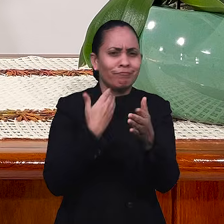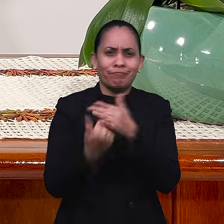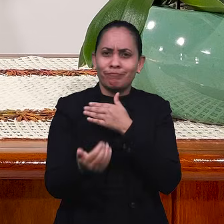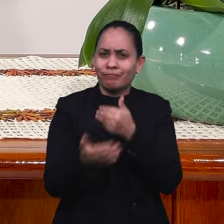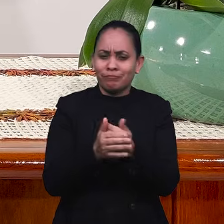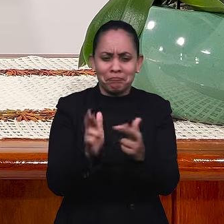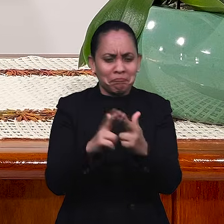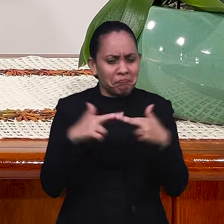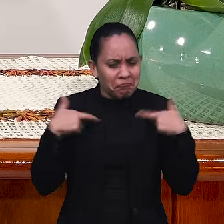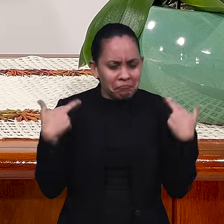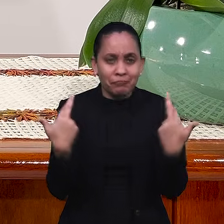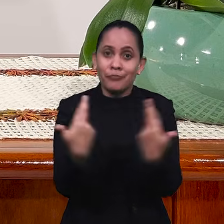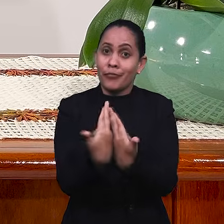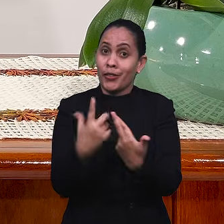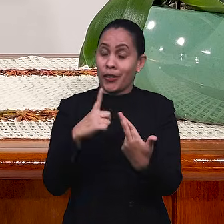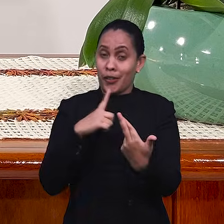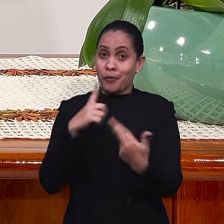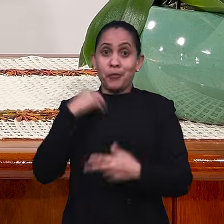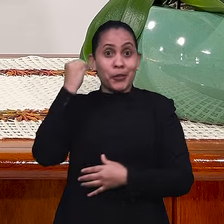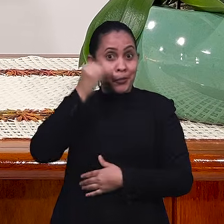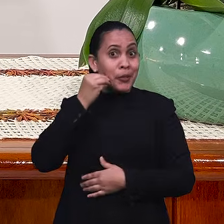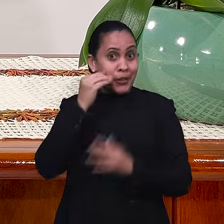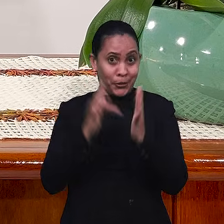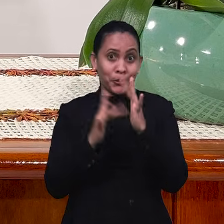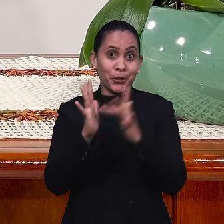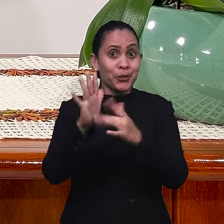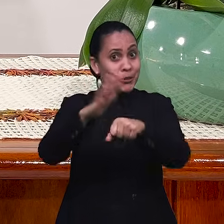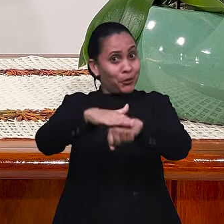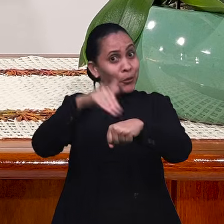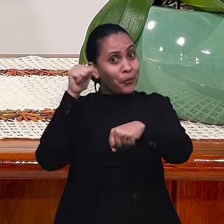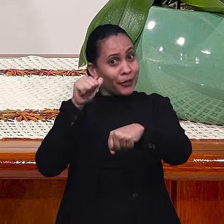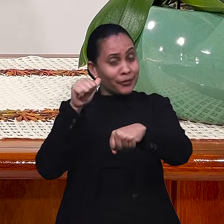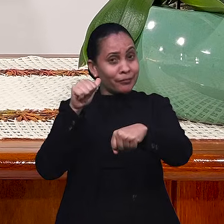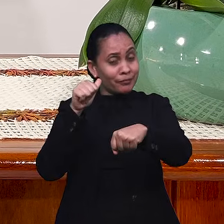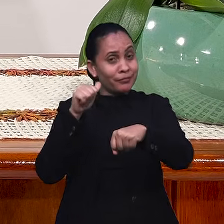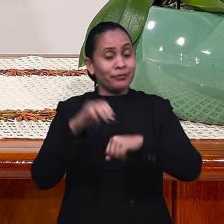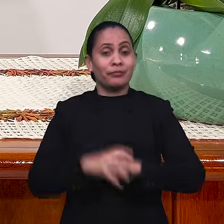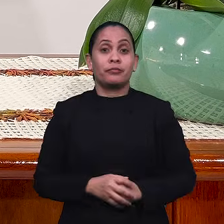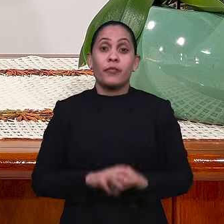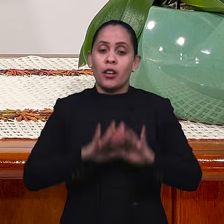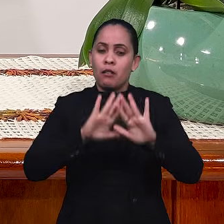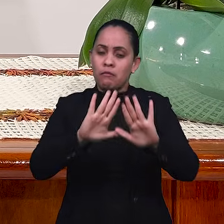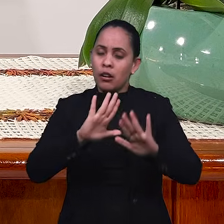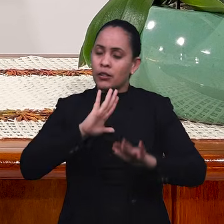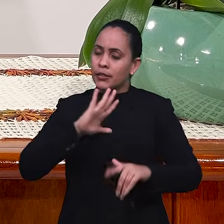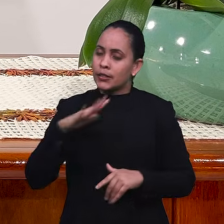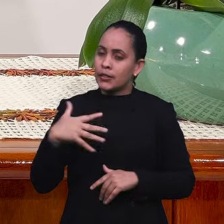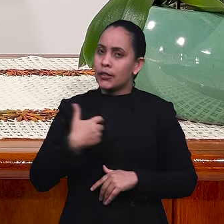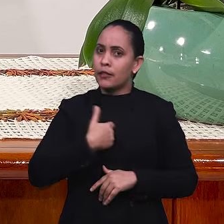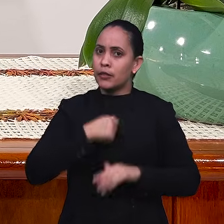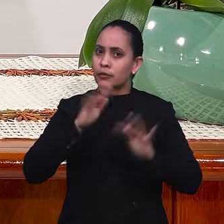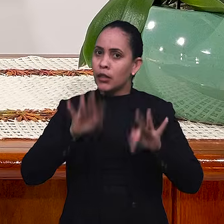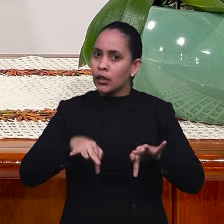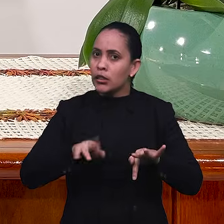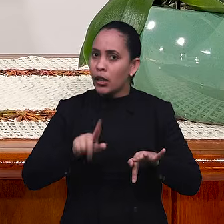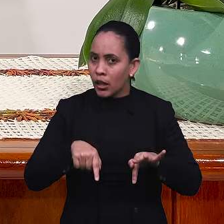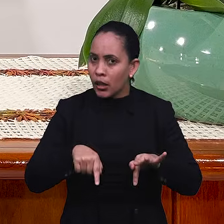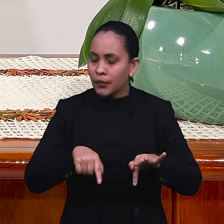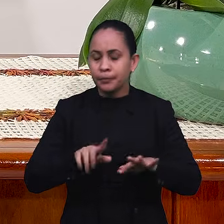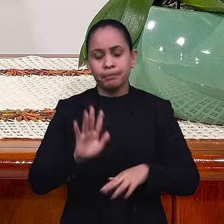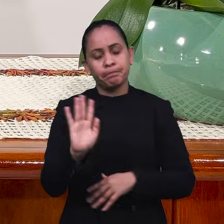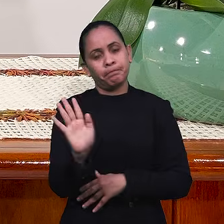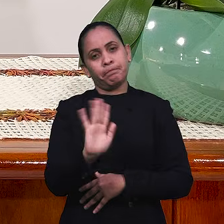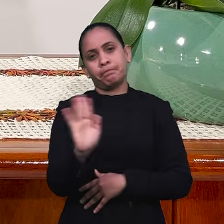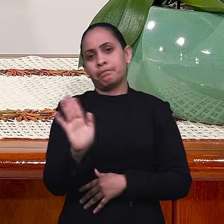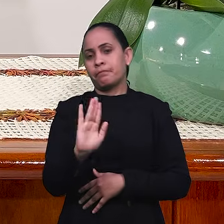numa reunião, teve um encontro com Jesus, foi o chamado. Mas a salvação não termina aí. A